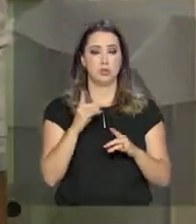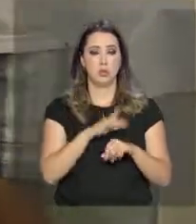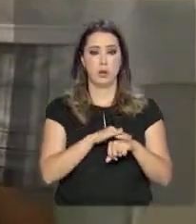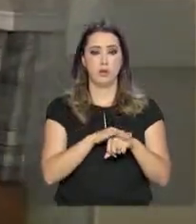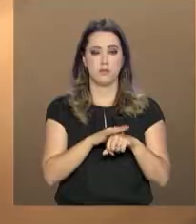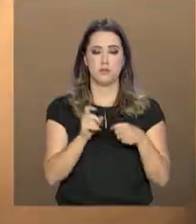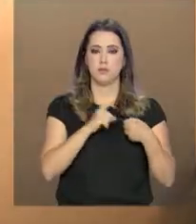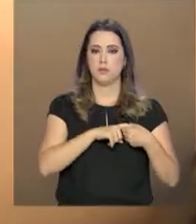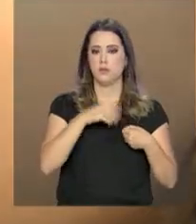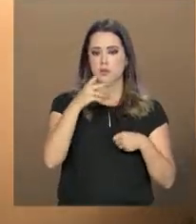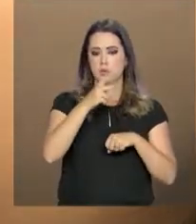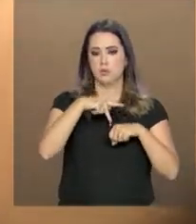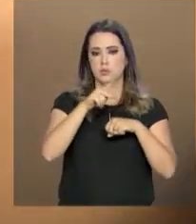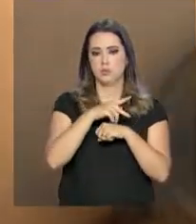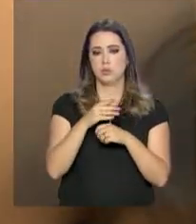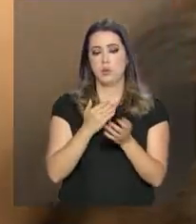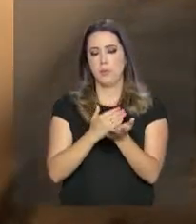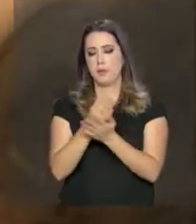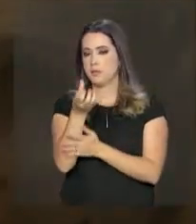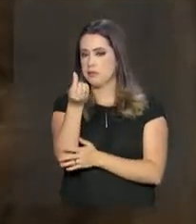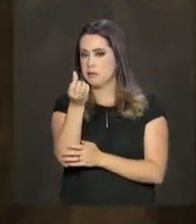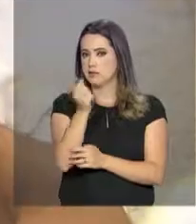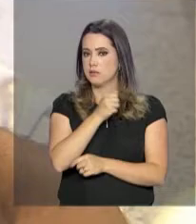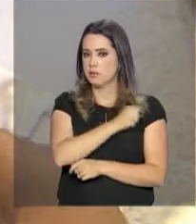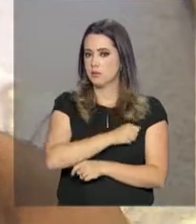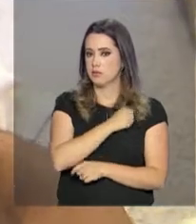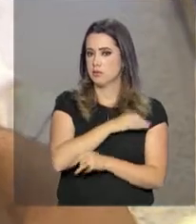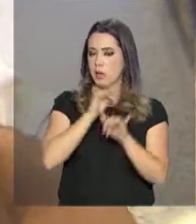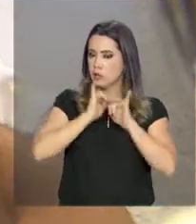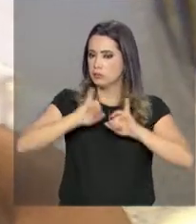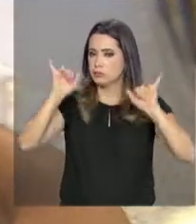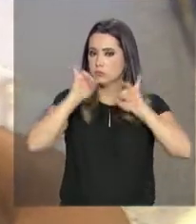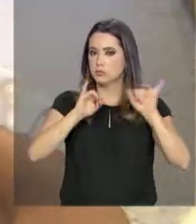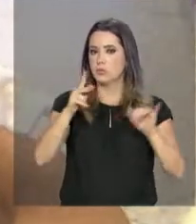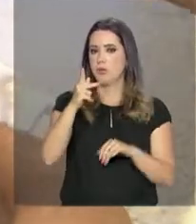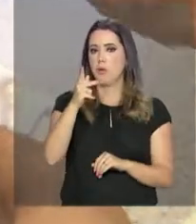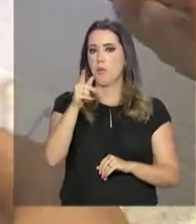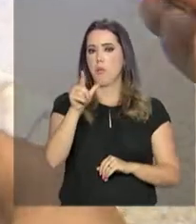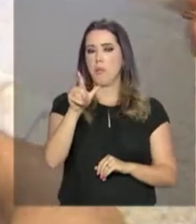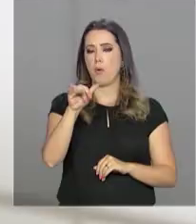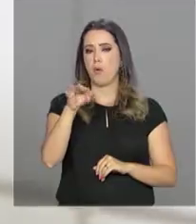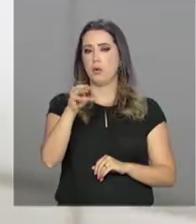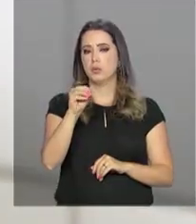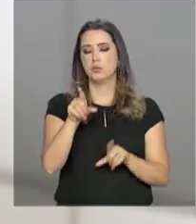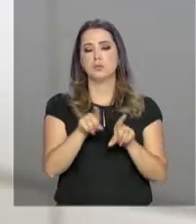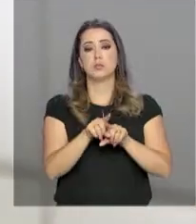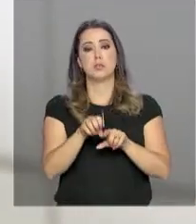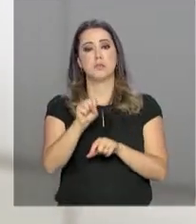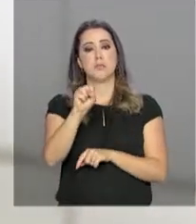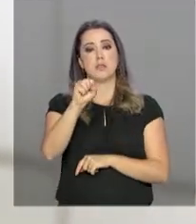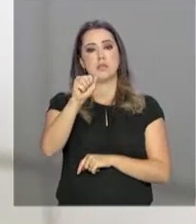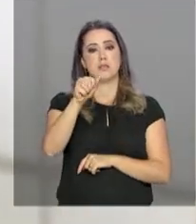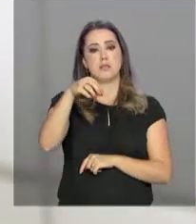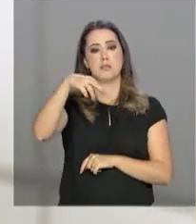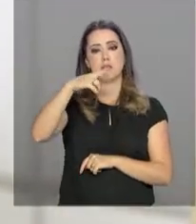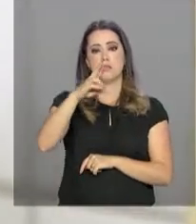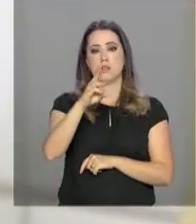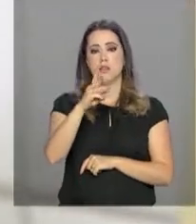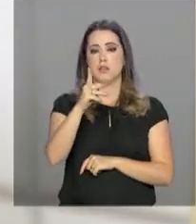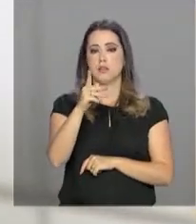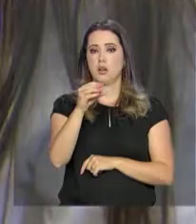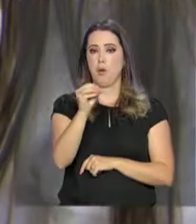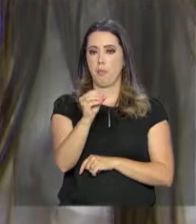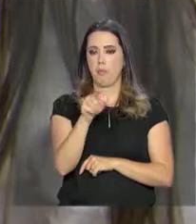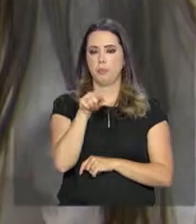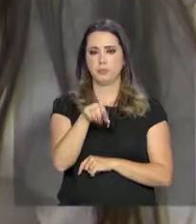6 de agosto a campanha nacional de vacinação contra a poliomielite e sarampo o público alvo são 11 milhões de